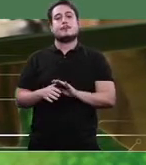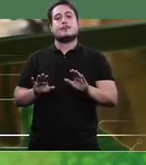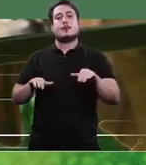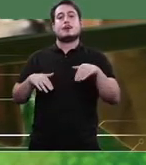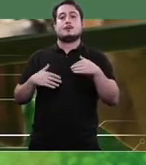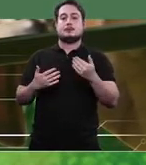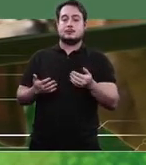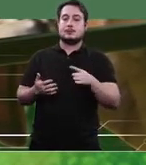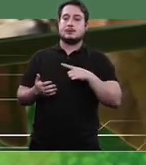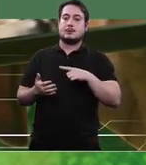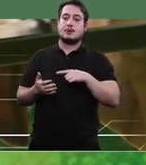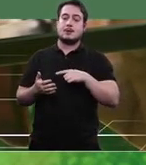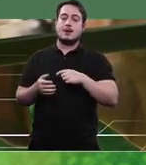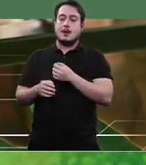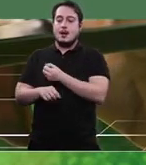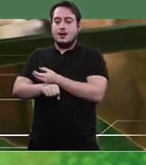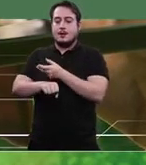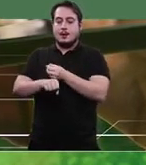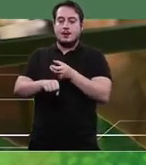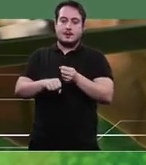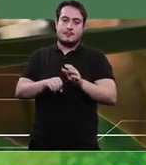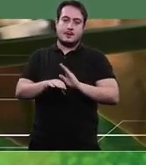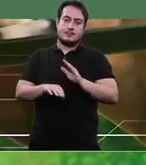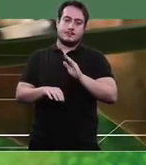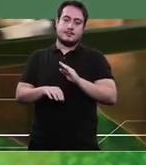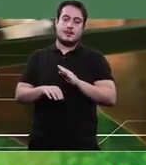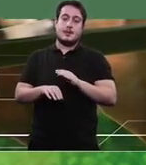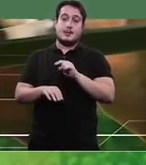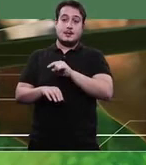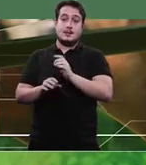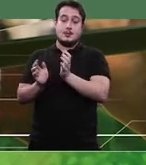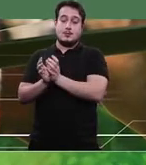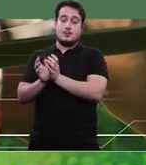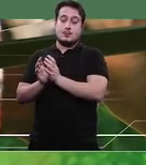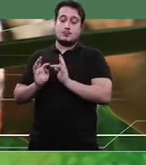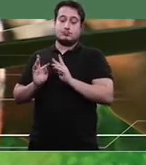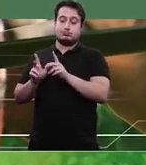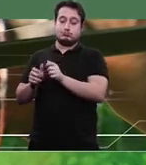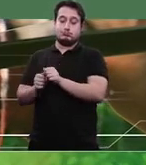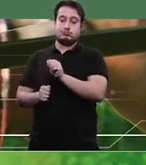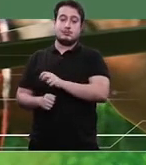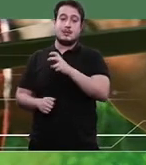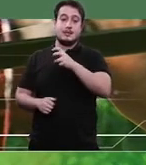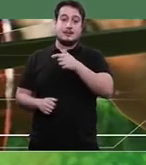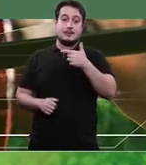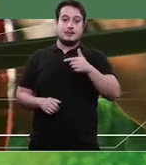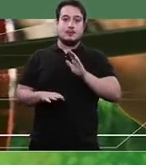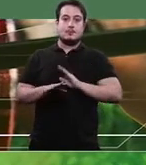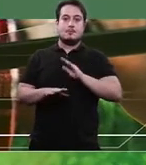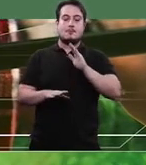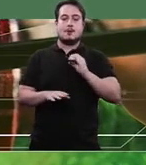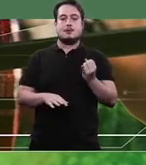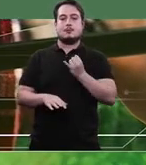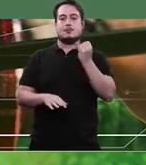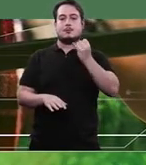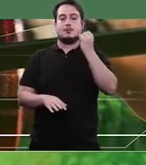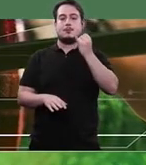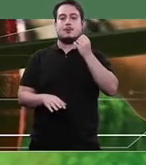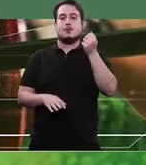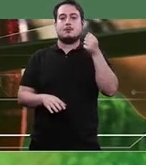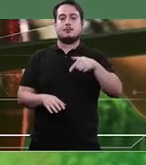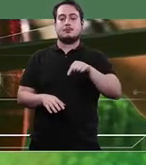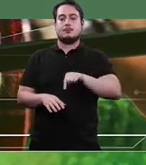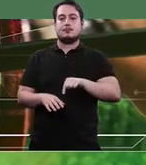e sementes como um todo. Esses são os conjuntos de produtos, desses 52 produtos, esses são os grandes conjuntos que